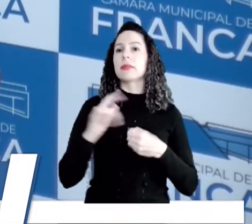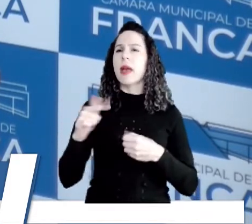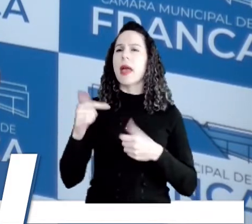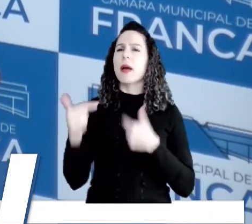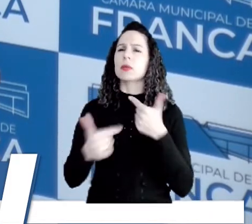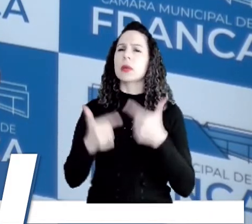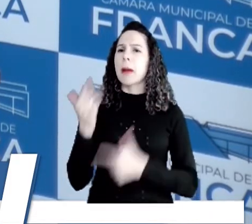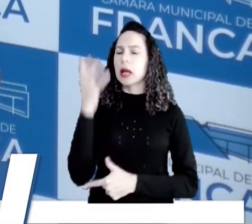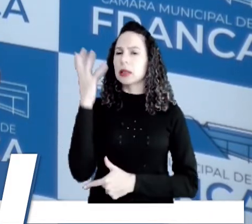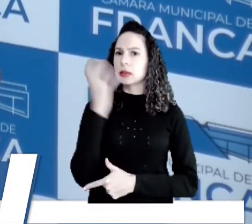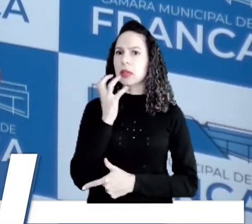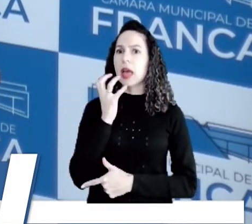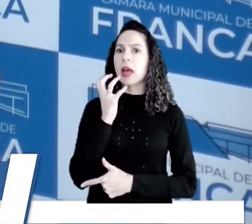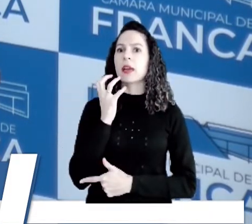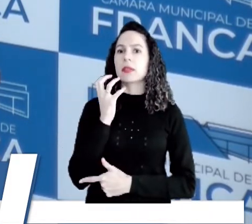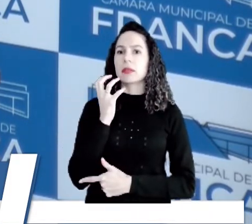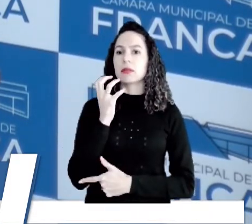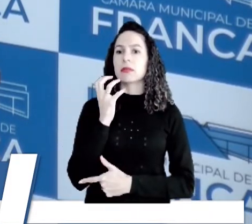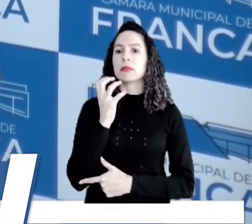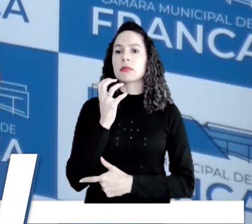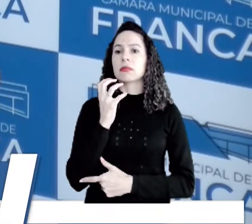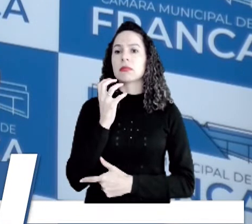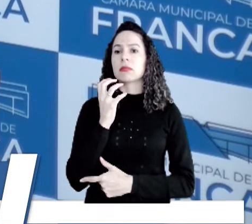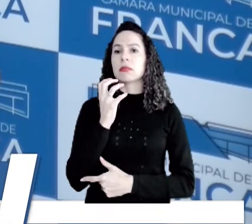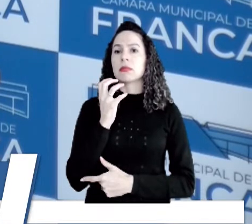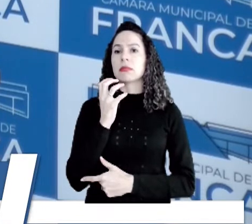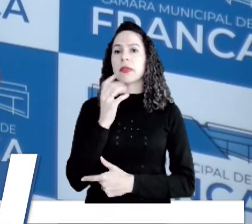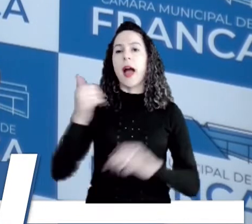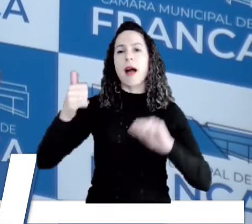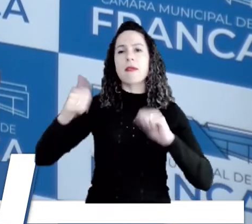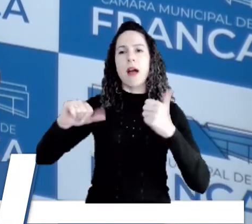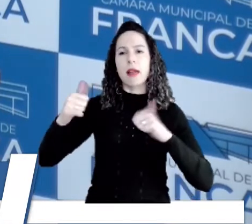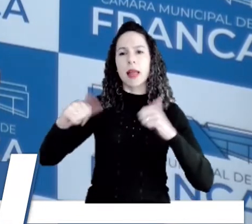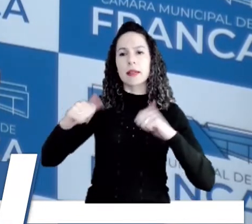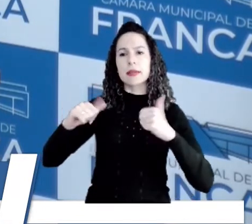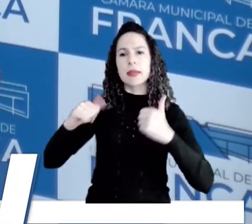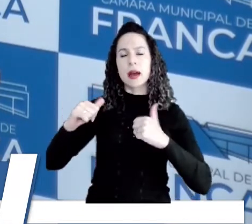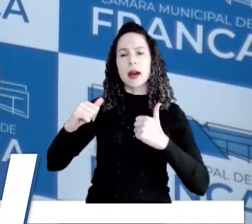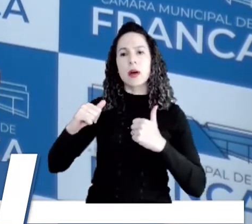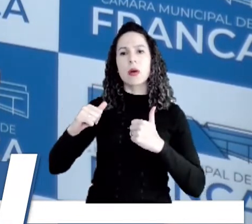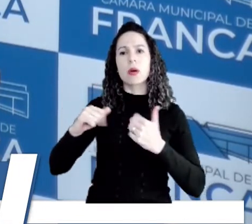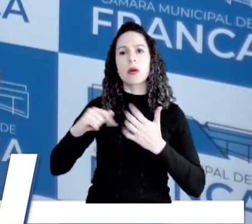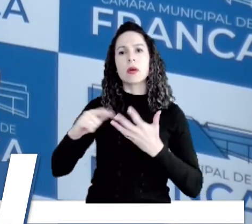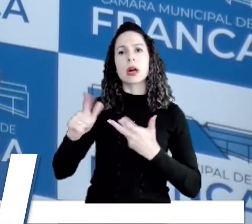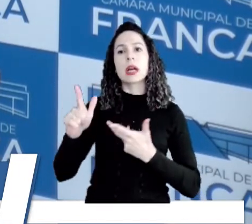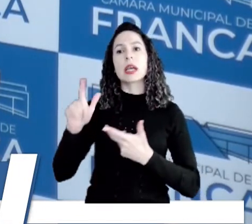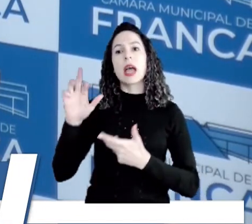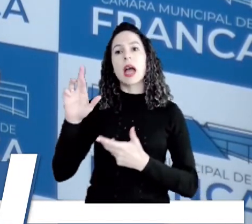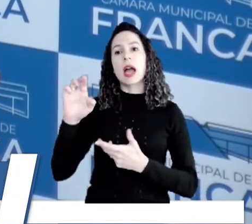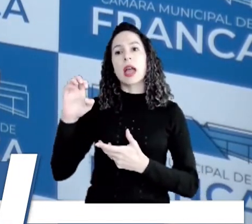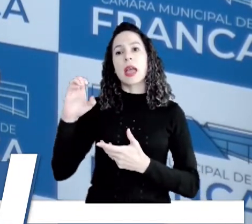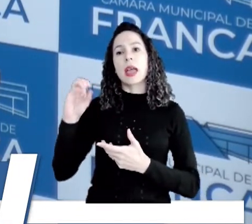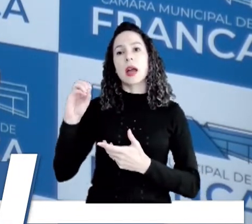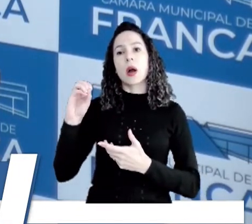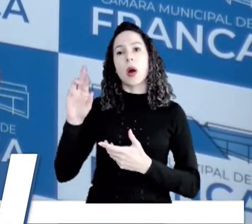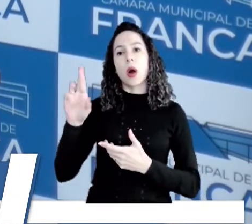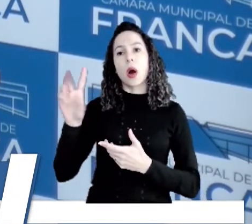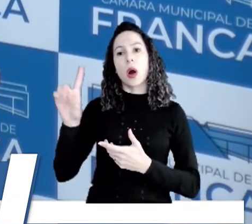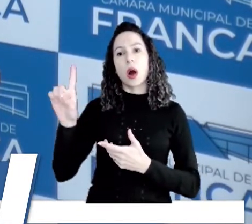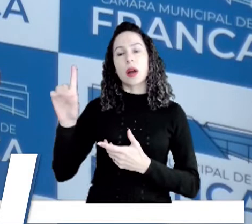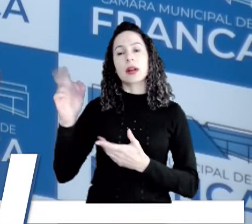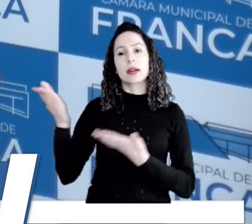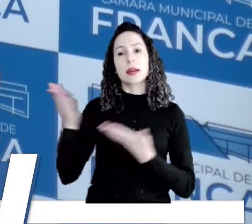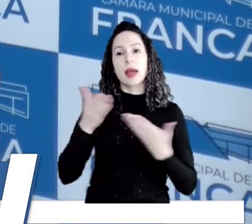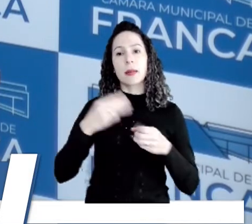sério, com avaliação, e a Record traz para o município